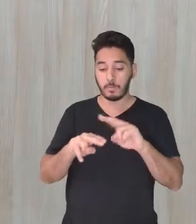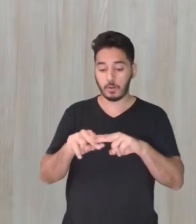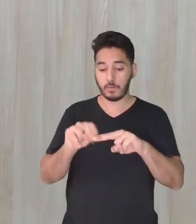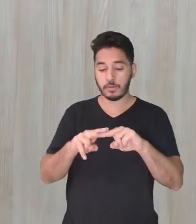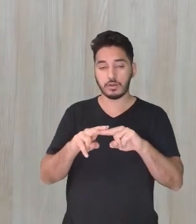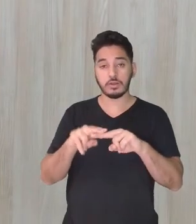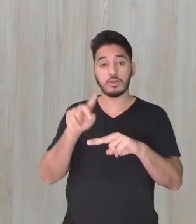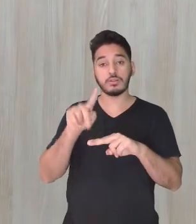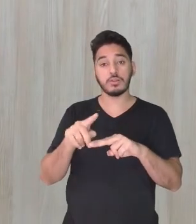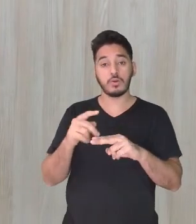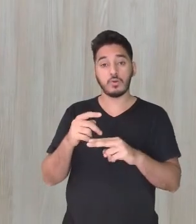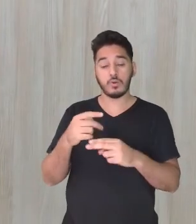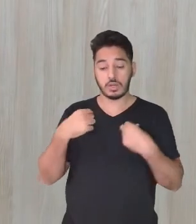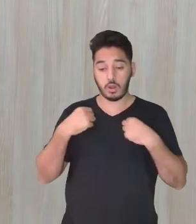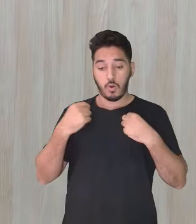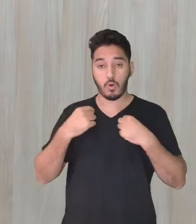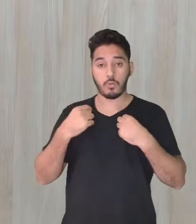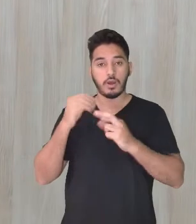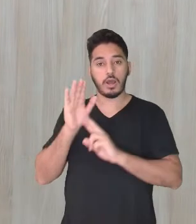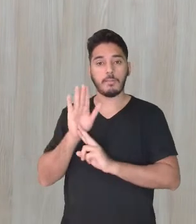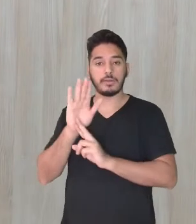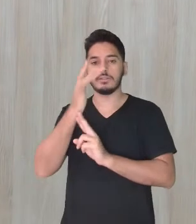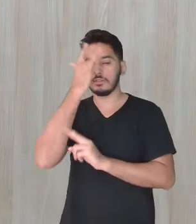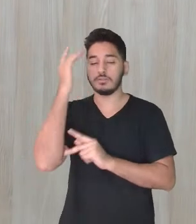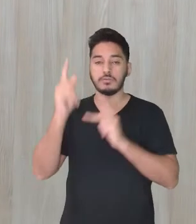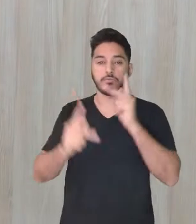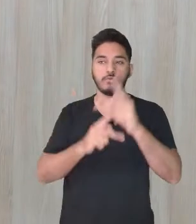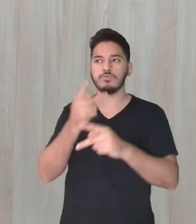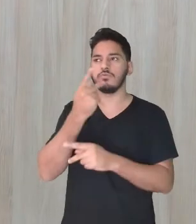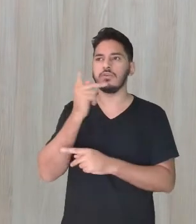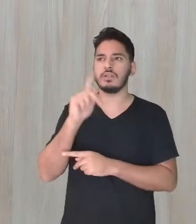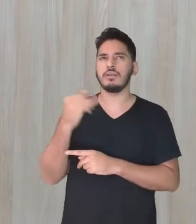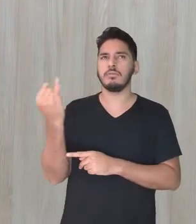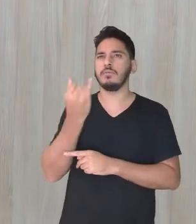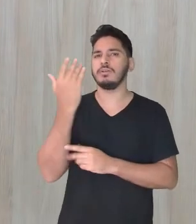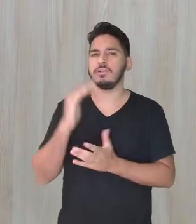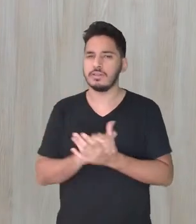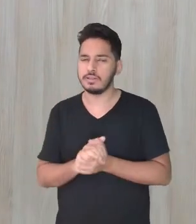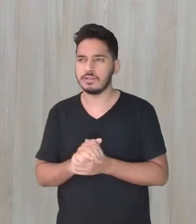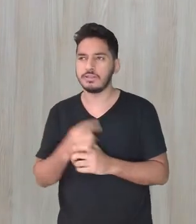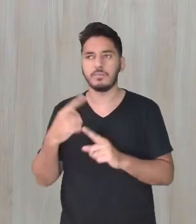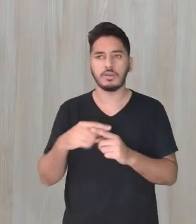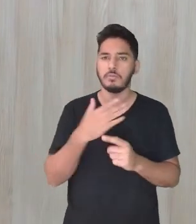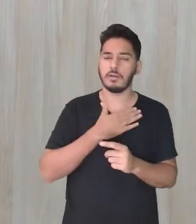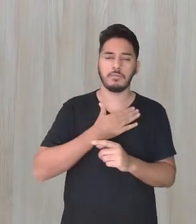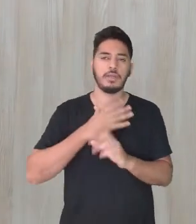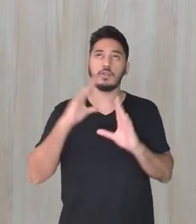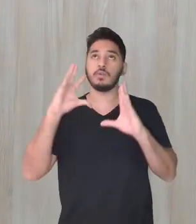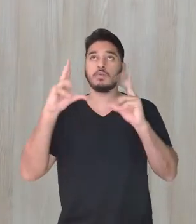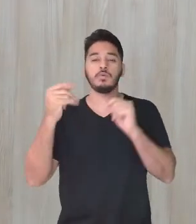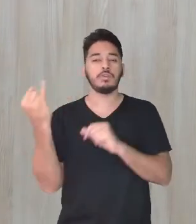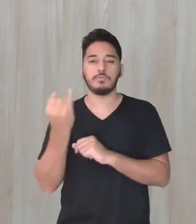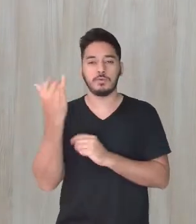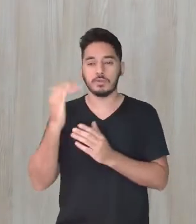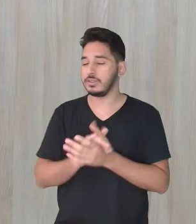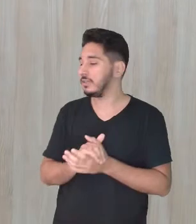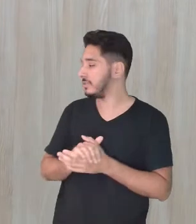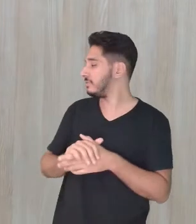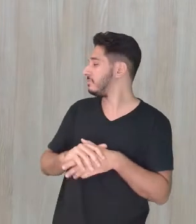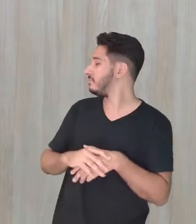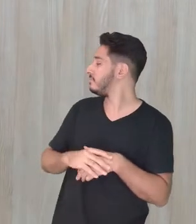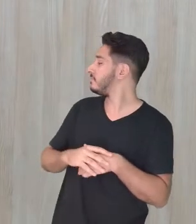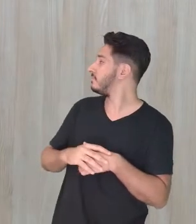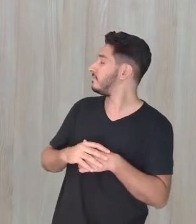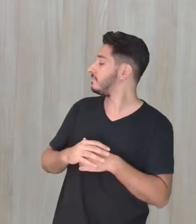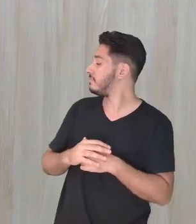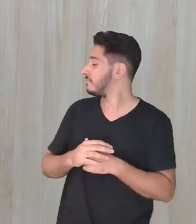esse povo, né? E é muito importante também a gente falar, eu já falei tanta coisa que é muito importante, porque para mim é tudo muito importante, minha gente. Mas tá certo.